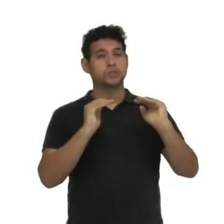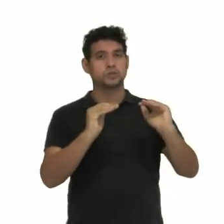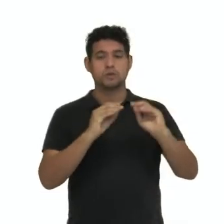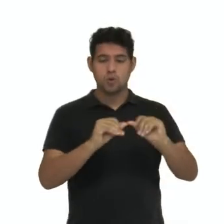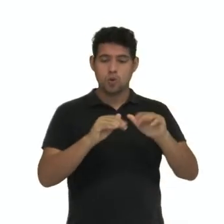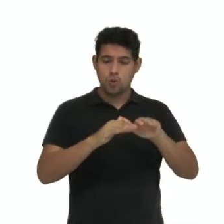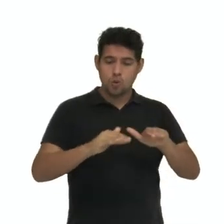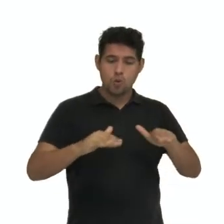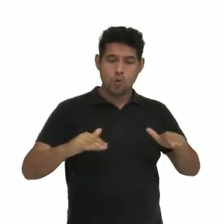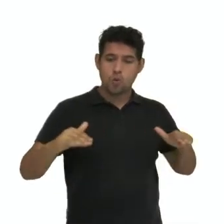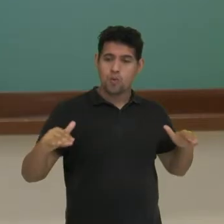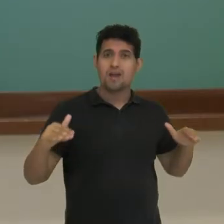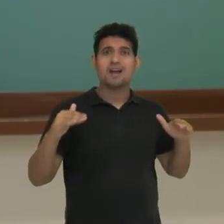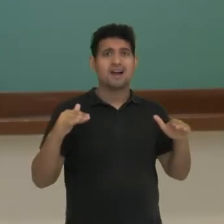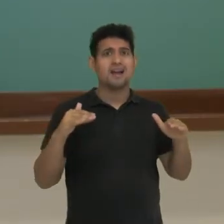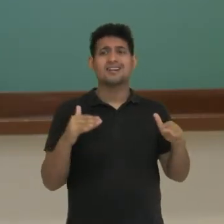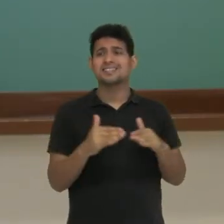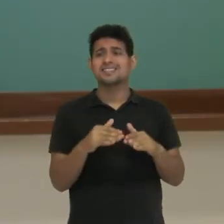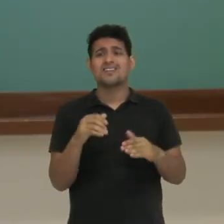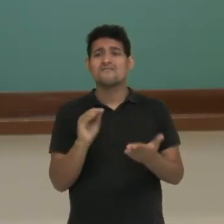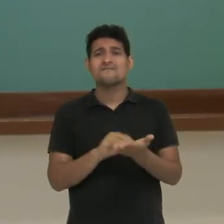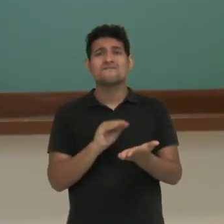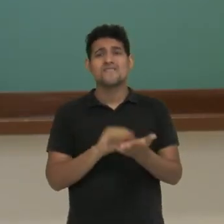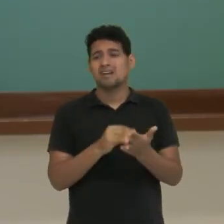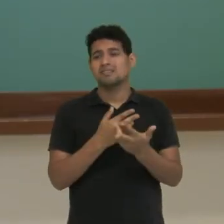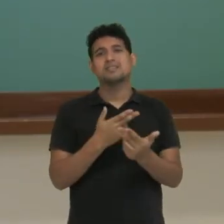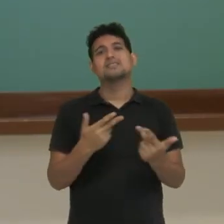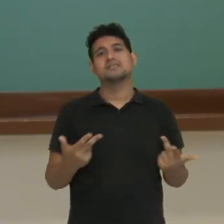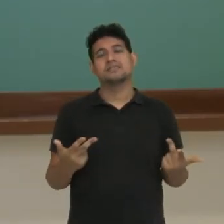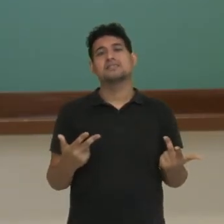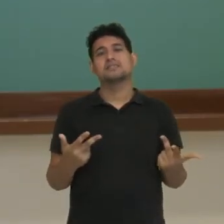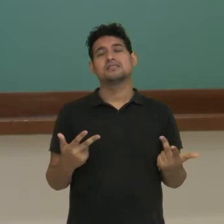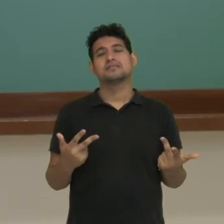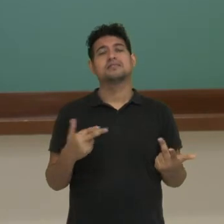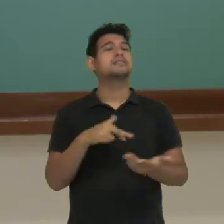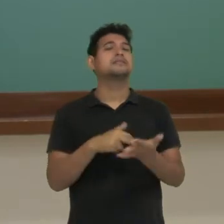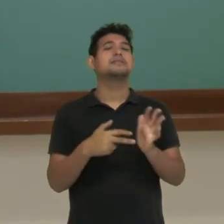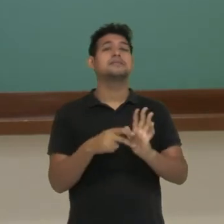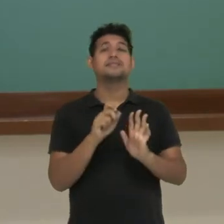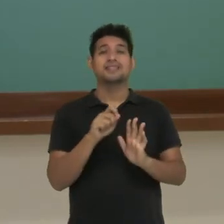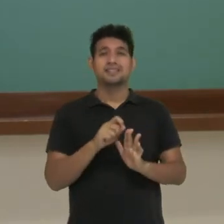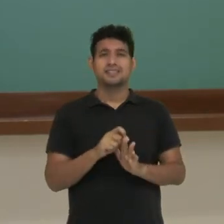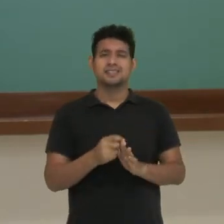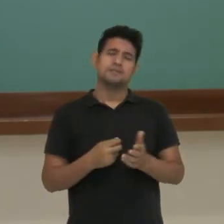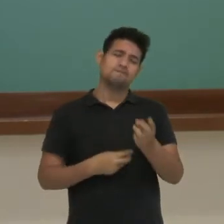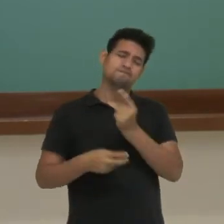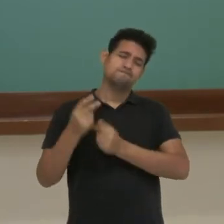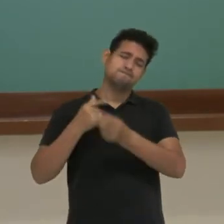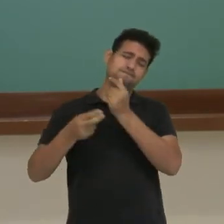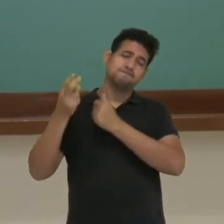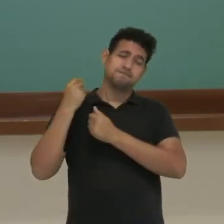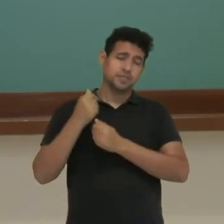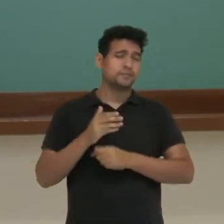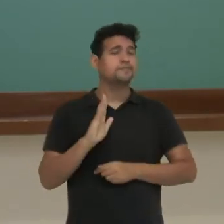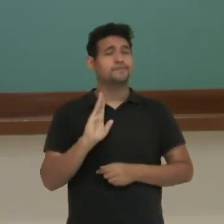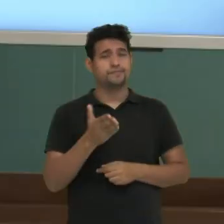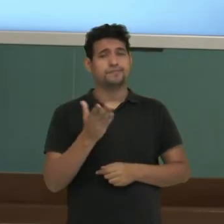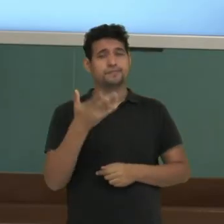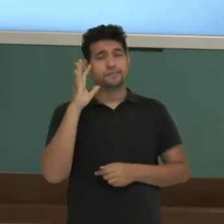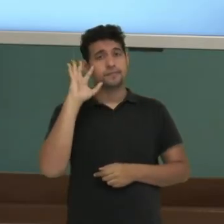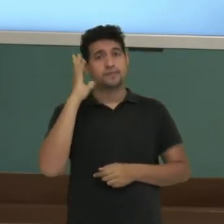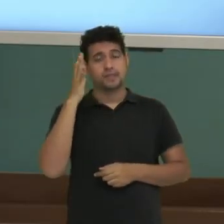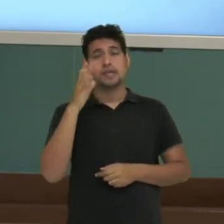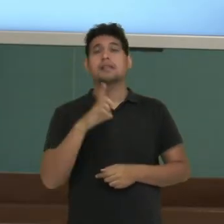terreno extremamente carente de recursos. Isso remeteu, desde muito tempo atrás, há